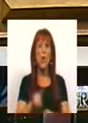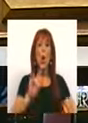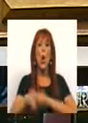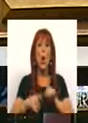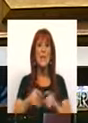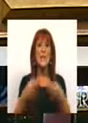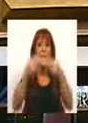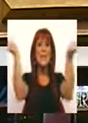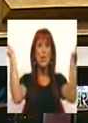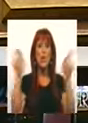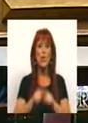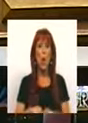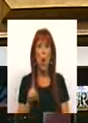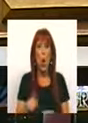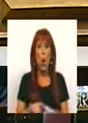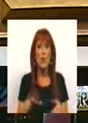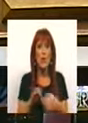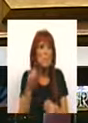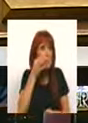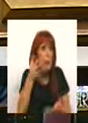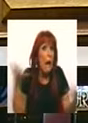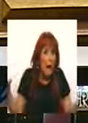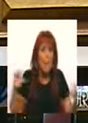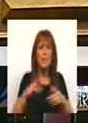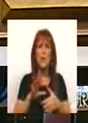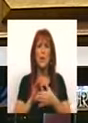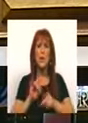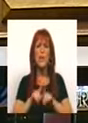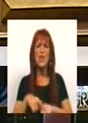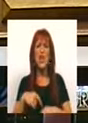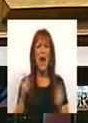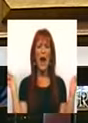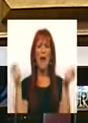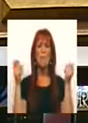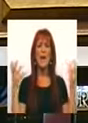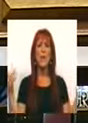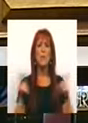que desapareceu, ou pelo menos cuja visibilidade não se vê, que tem que ver com as campanhas